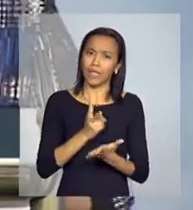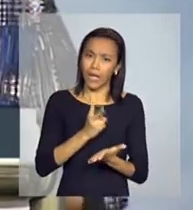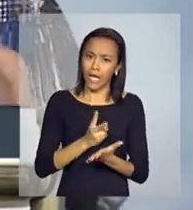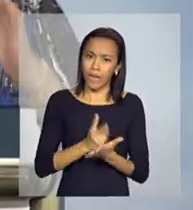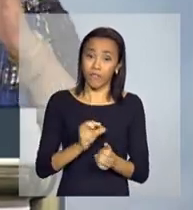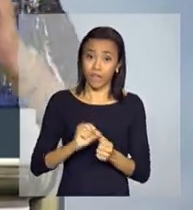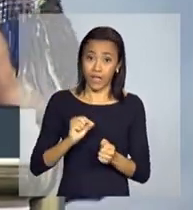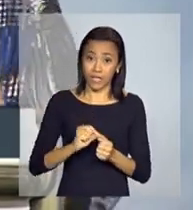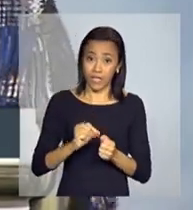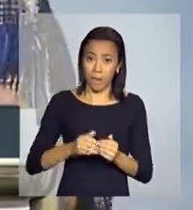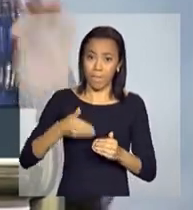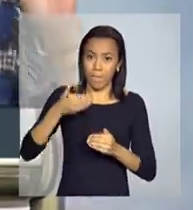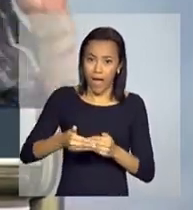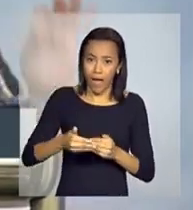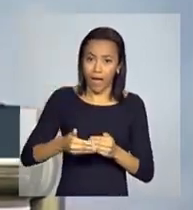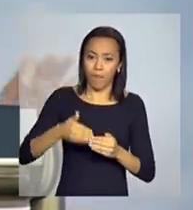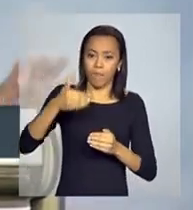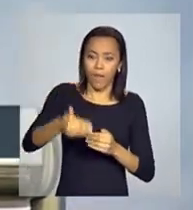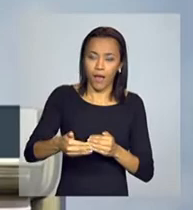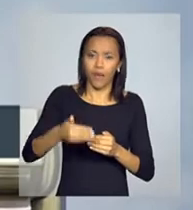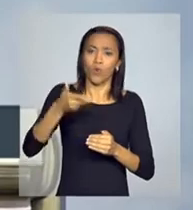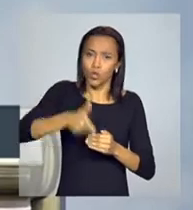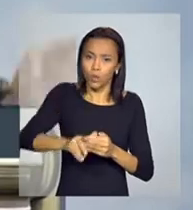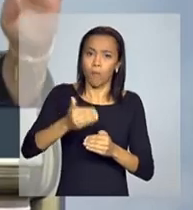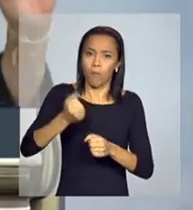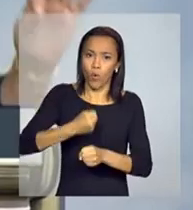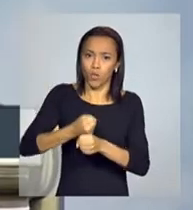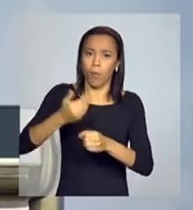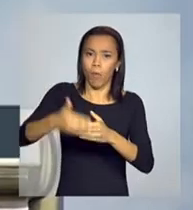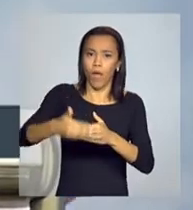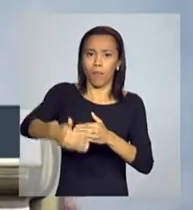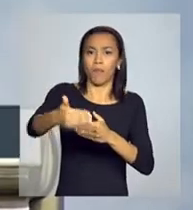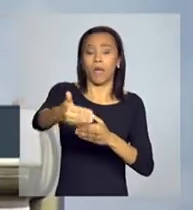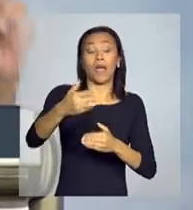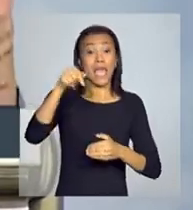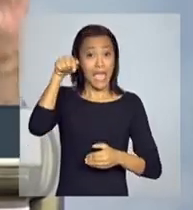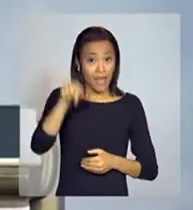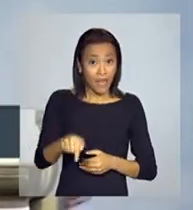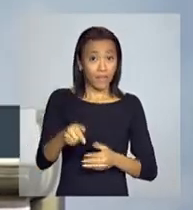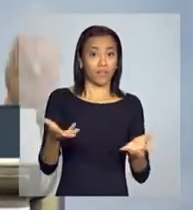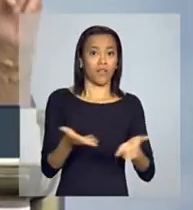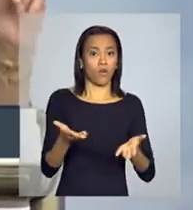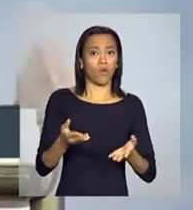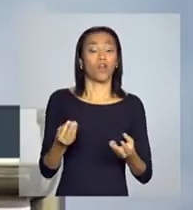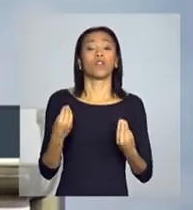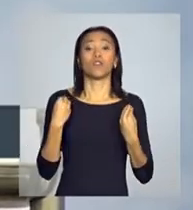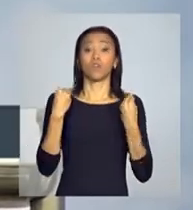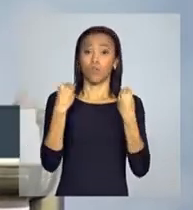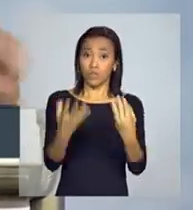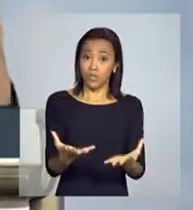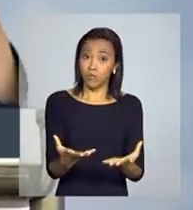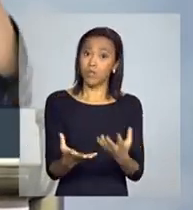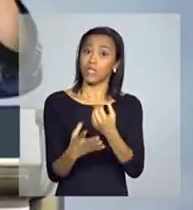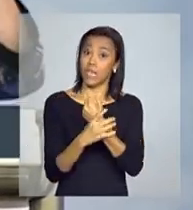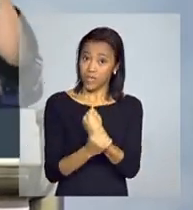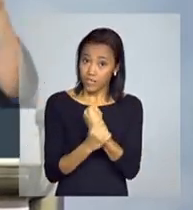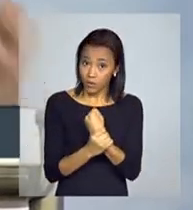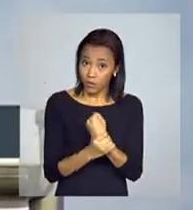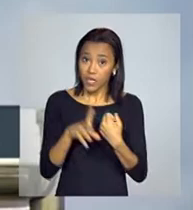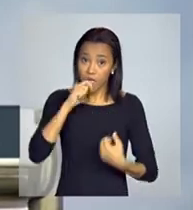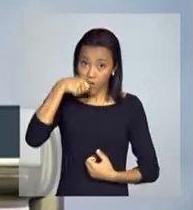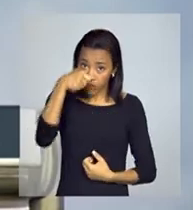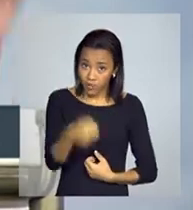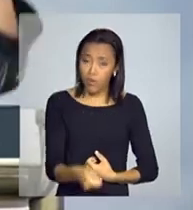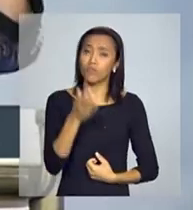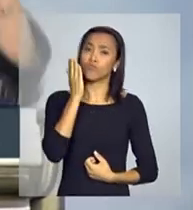sistematicamente fazendo mais trechos. Esse agora nós estamos assegurando e garantindo, está já